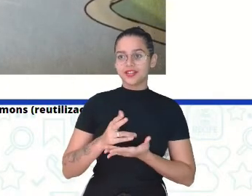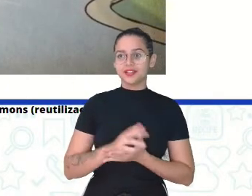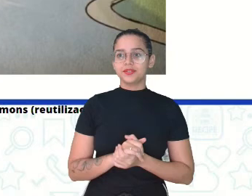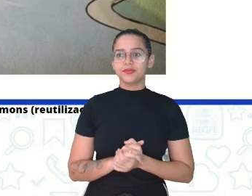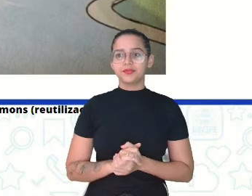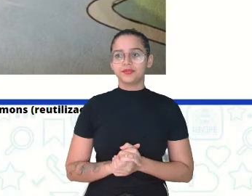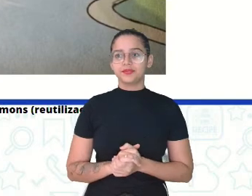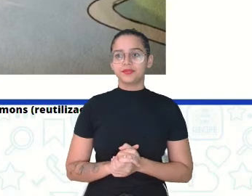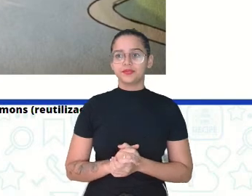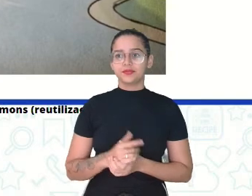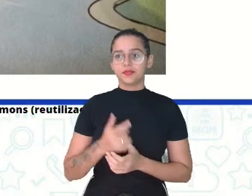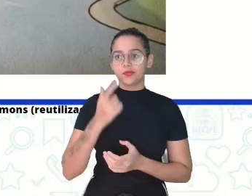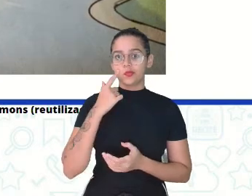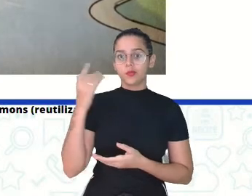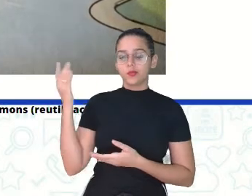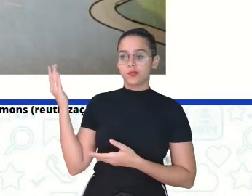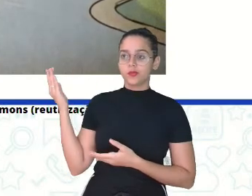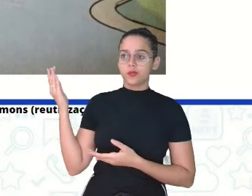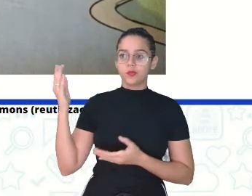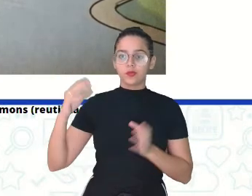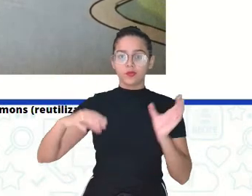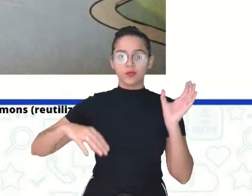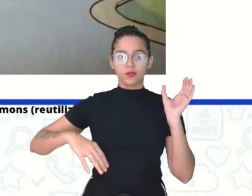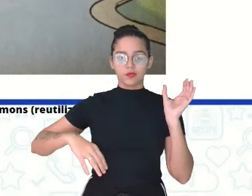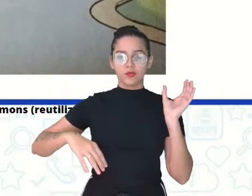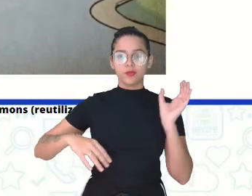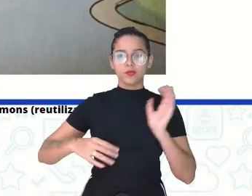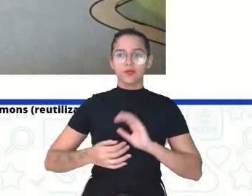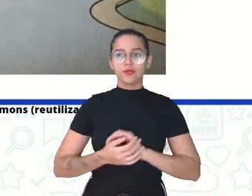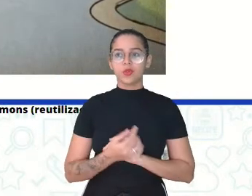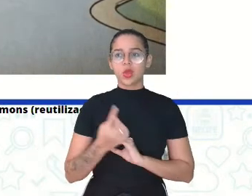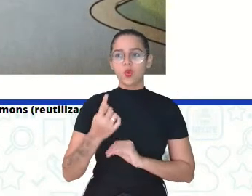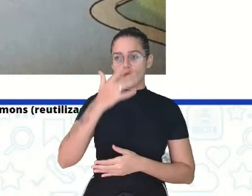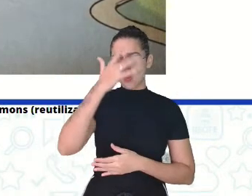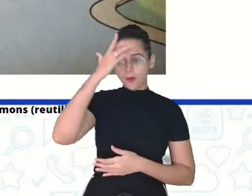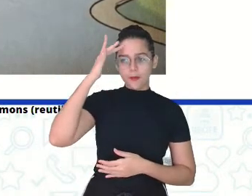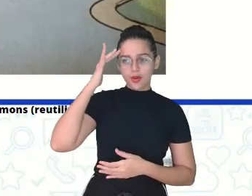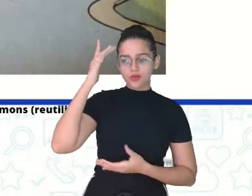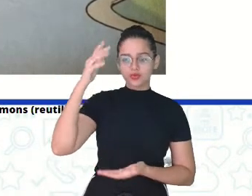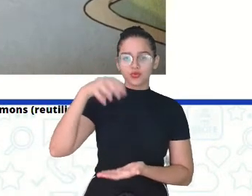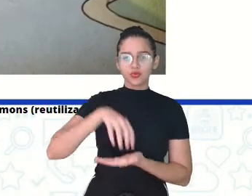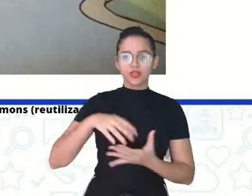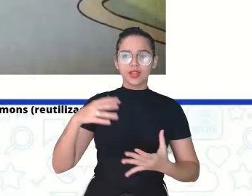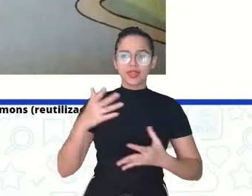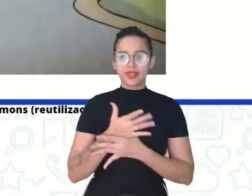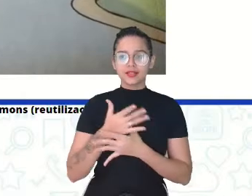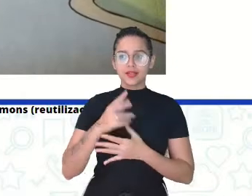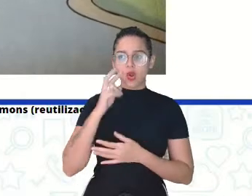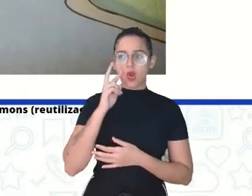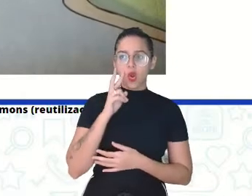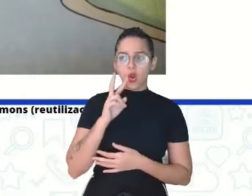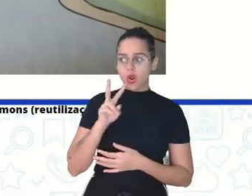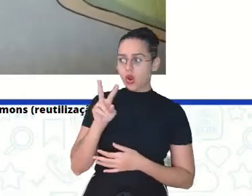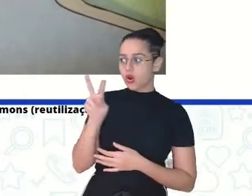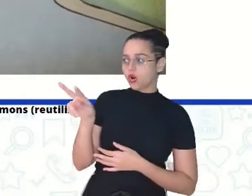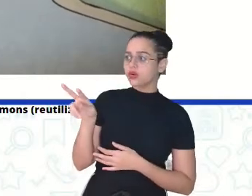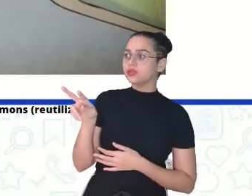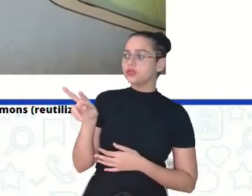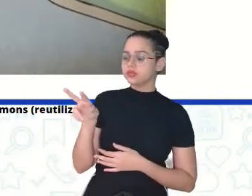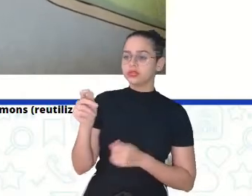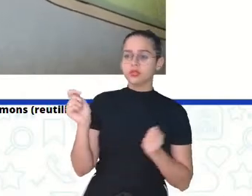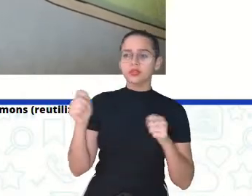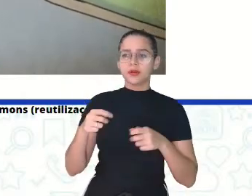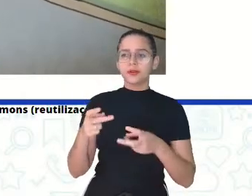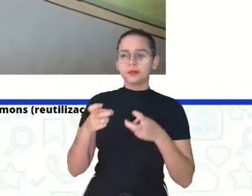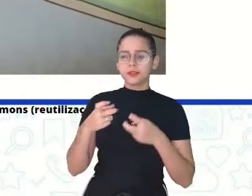como o Palácio do Congresso e a Catedral. Uma pessoa que do centro da cidade olhe na direção dessa esplanada pode